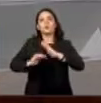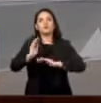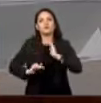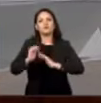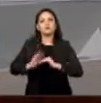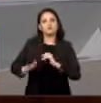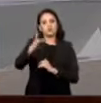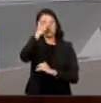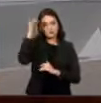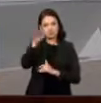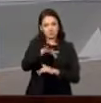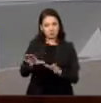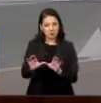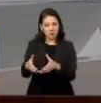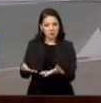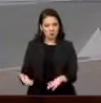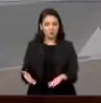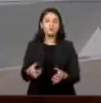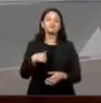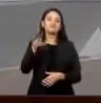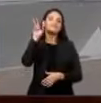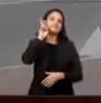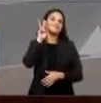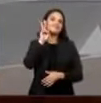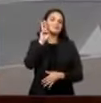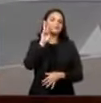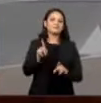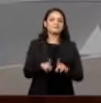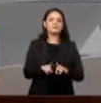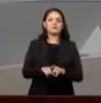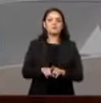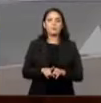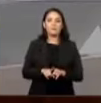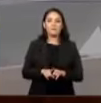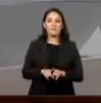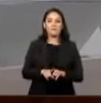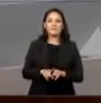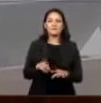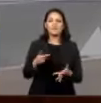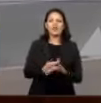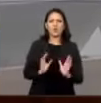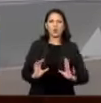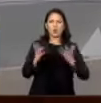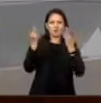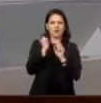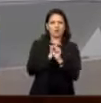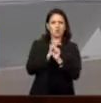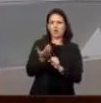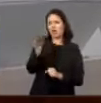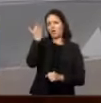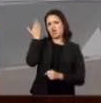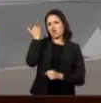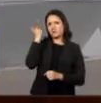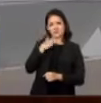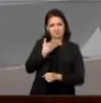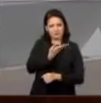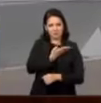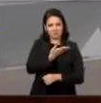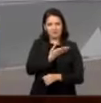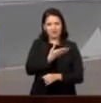lembro, e falarei rapidamente sobre isso, que num determinado evento, há alguns anos atrás, um colega meu de profissão, do